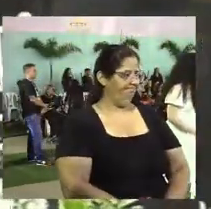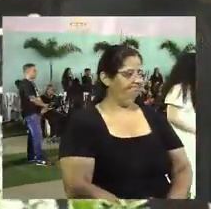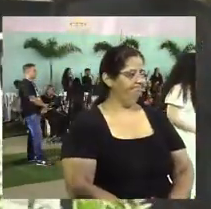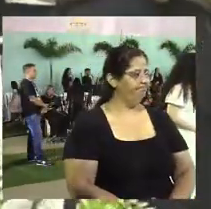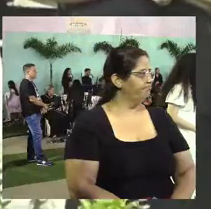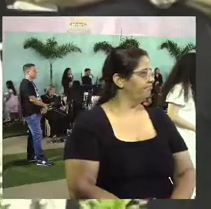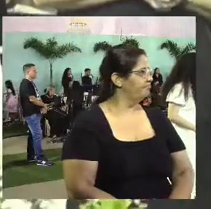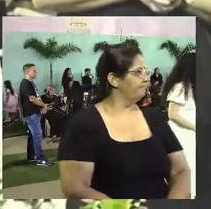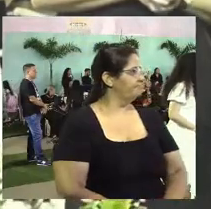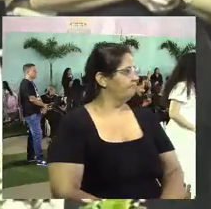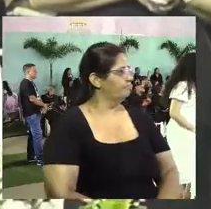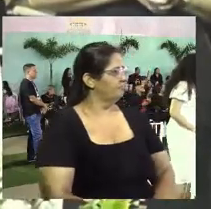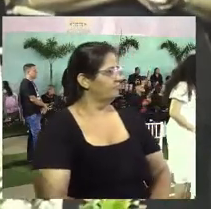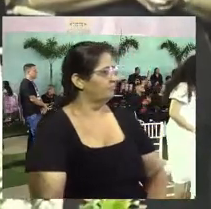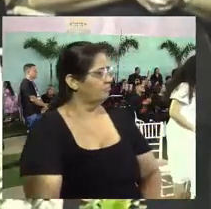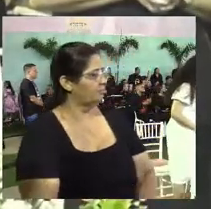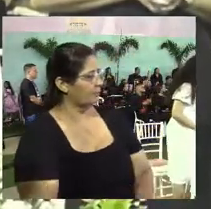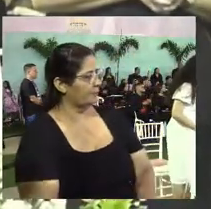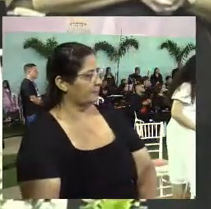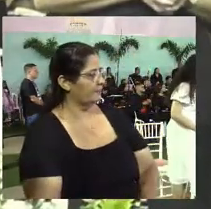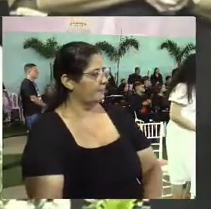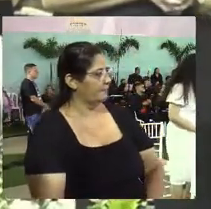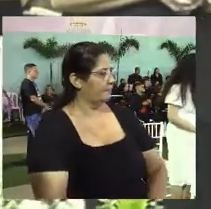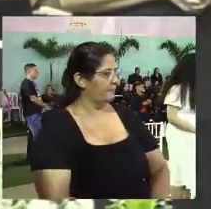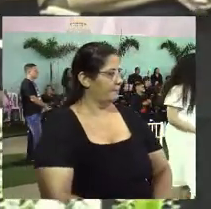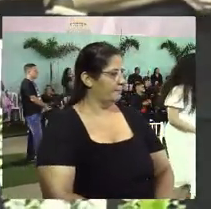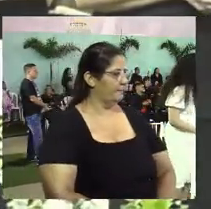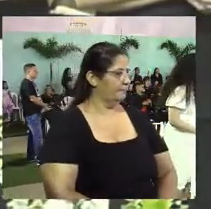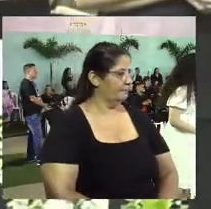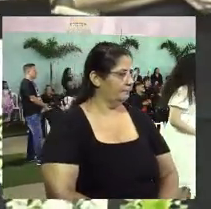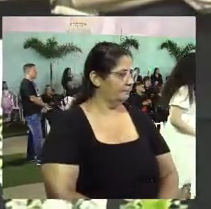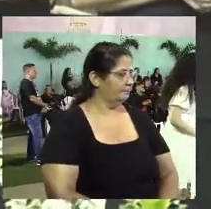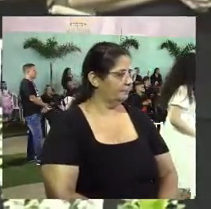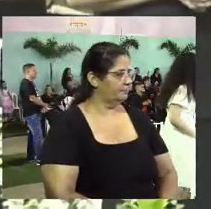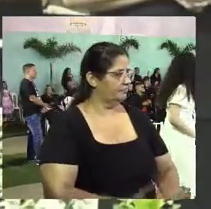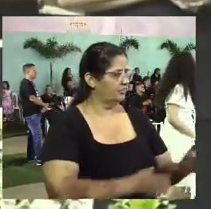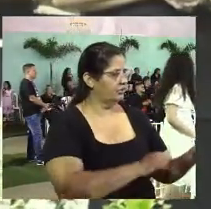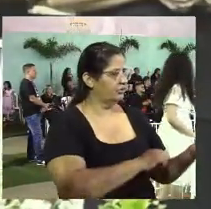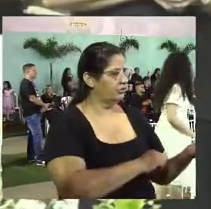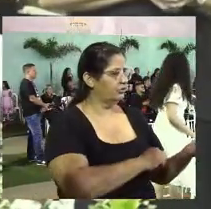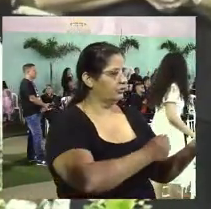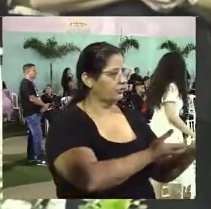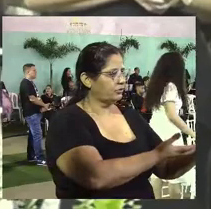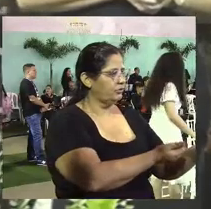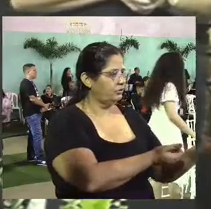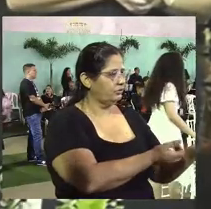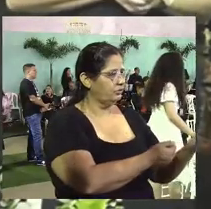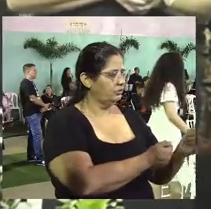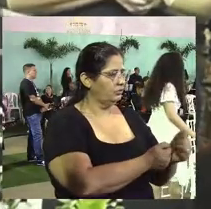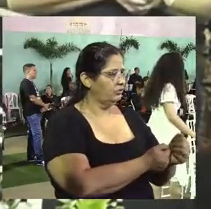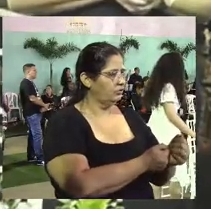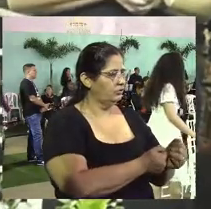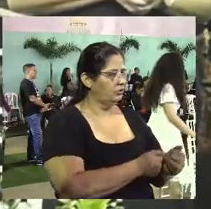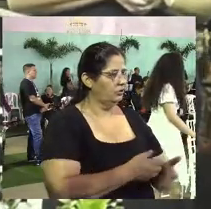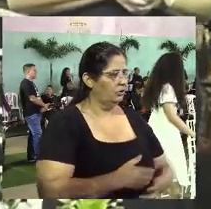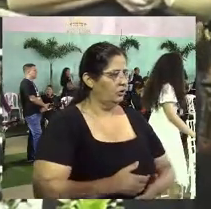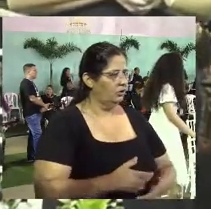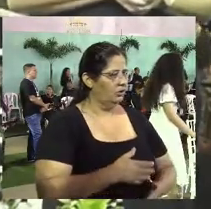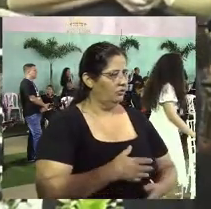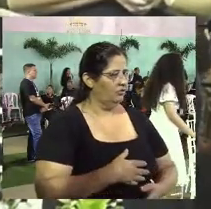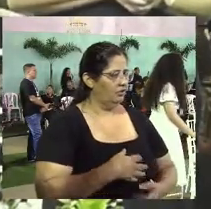esse jovem da camisa branca que o pastor André tá pertinho dele Pastor André Coloca a mão sobre a cabeça dele Pastor André por